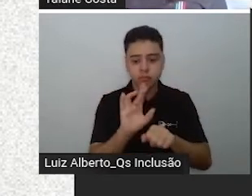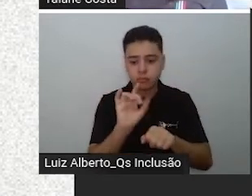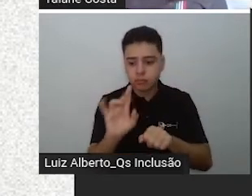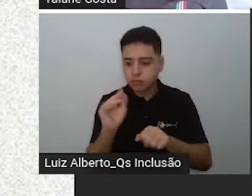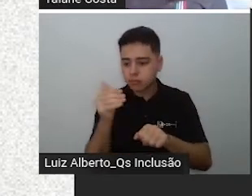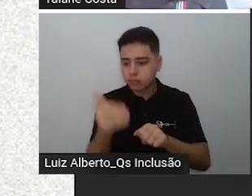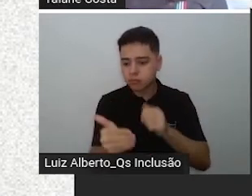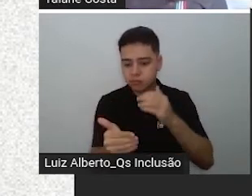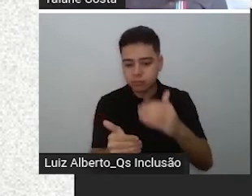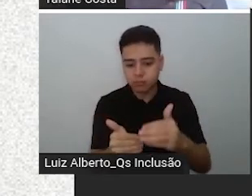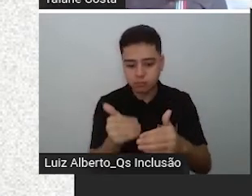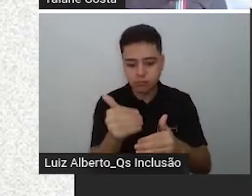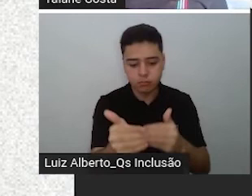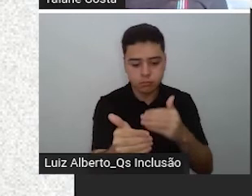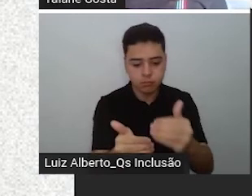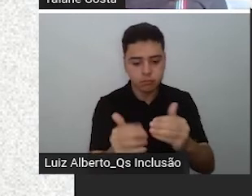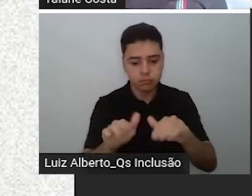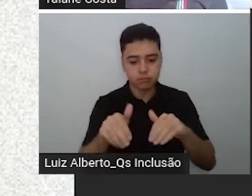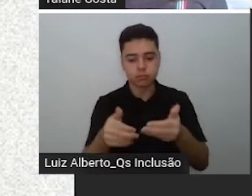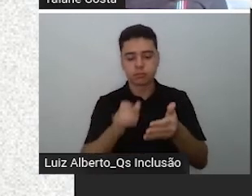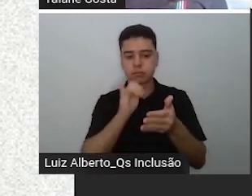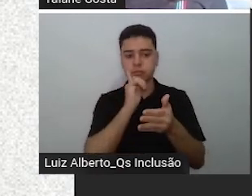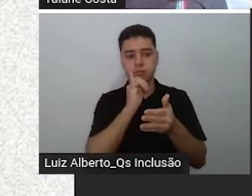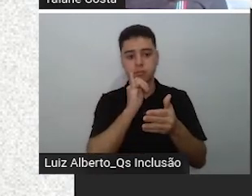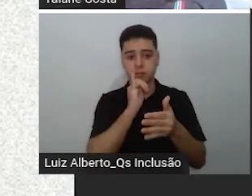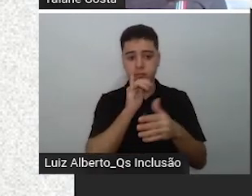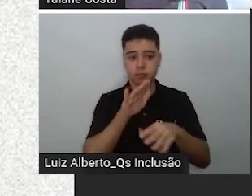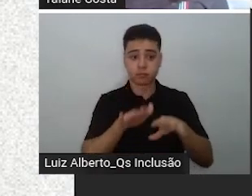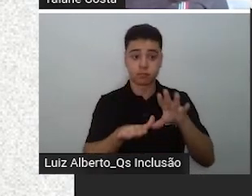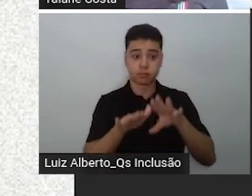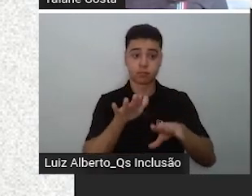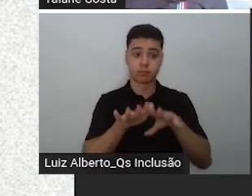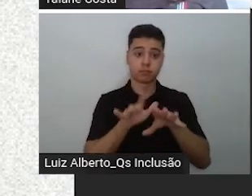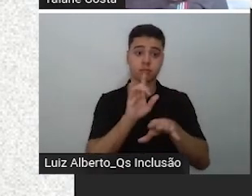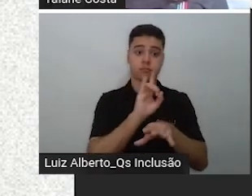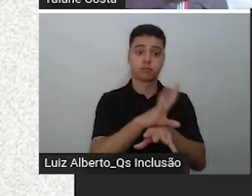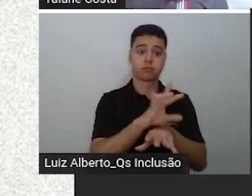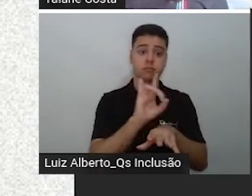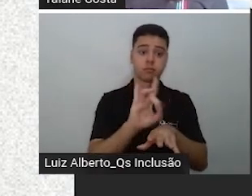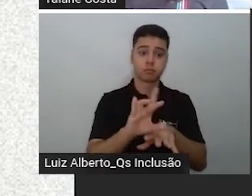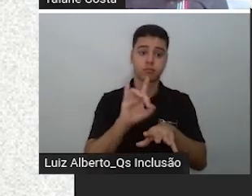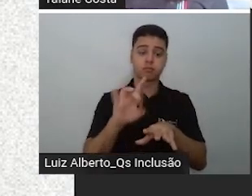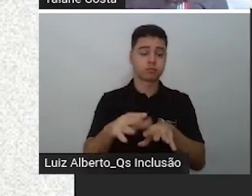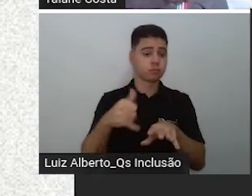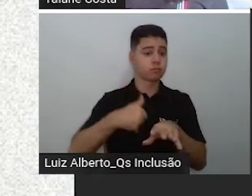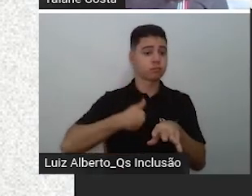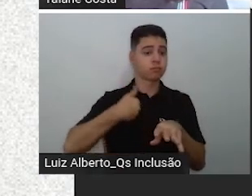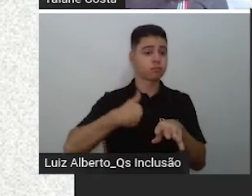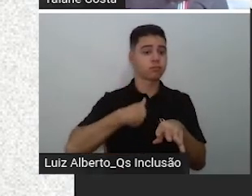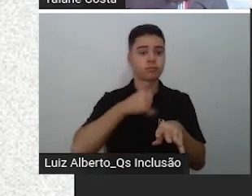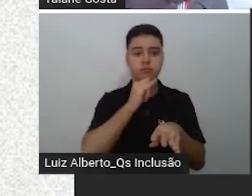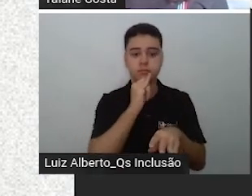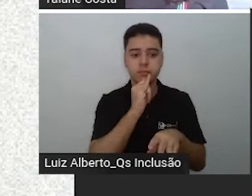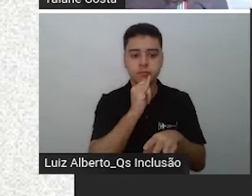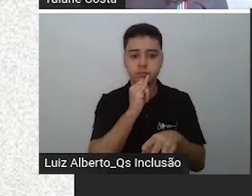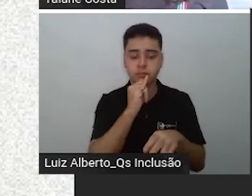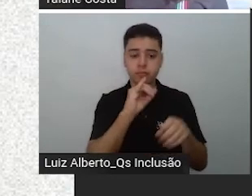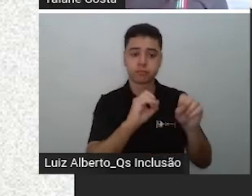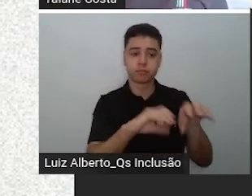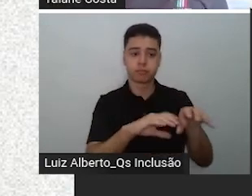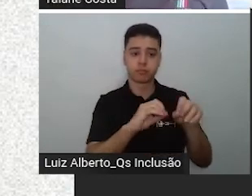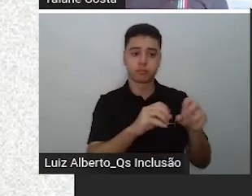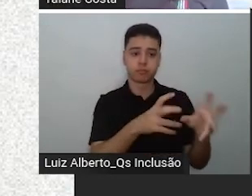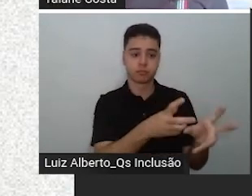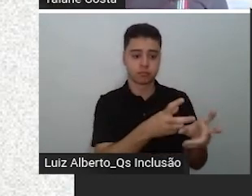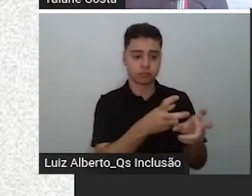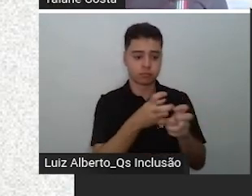né? Então, dependendo de cada faixa etária que o educador recebe,